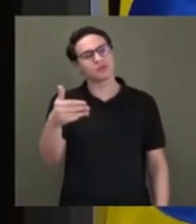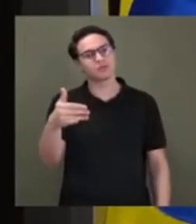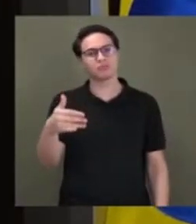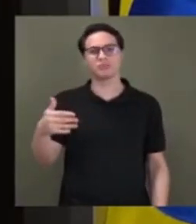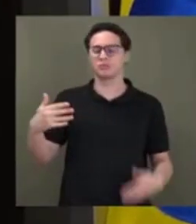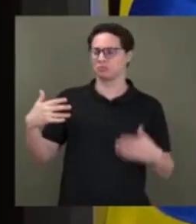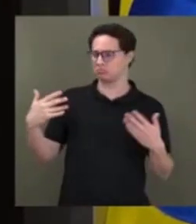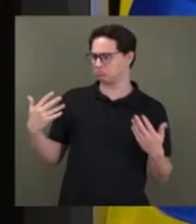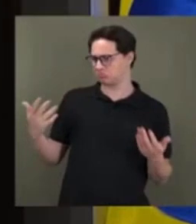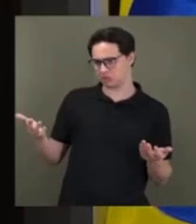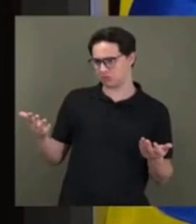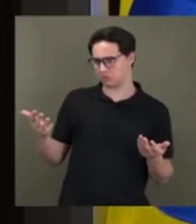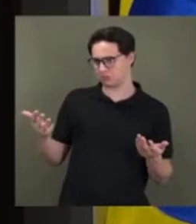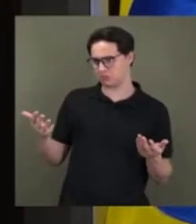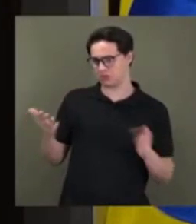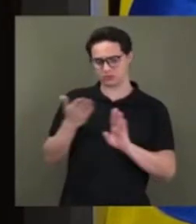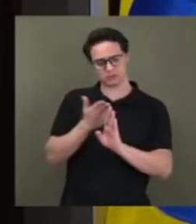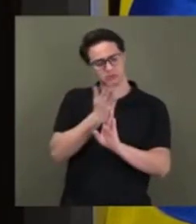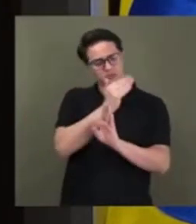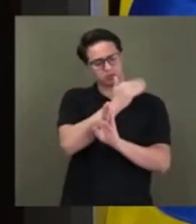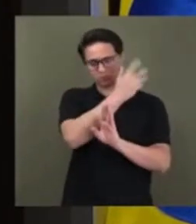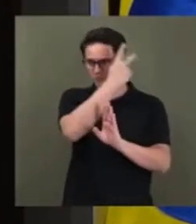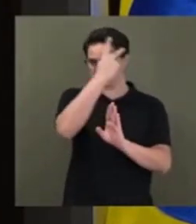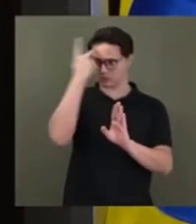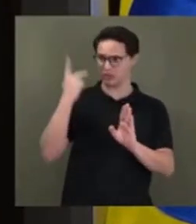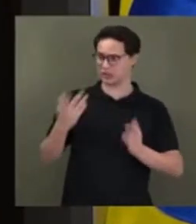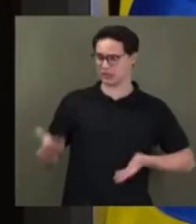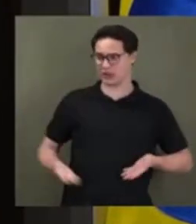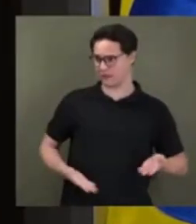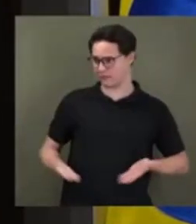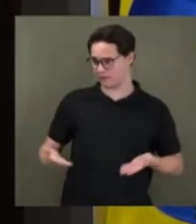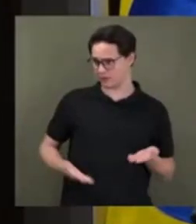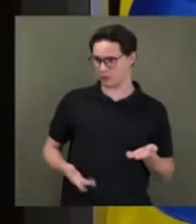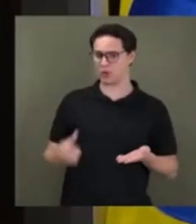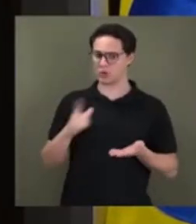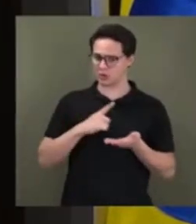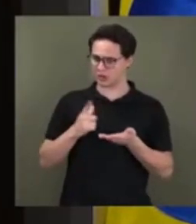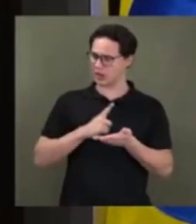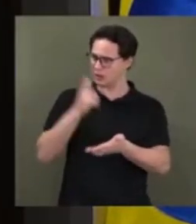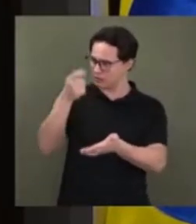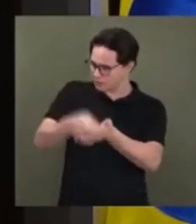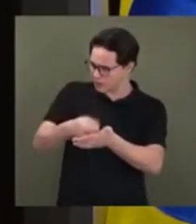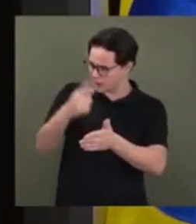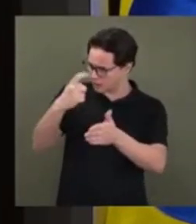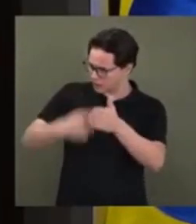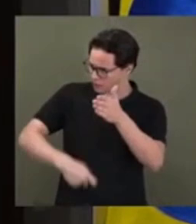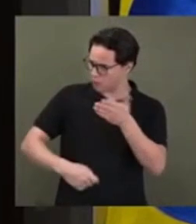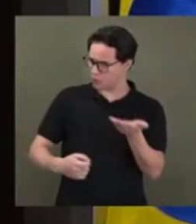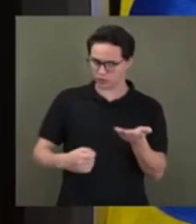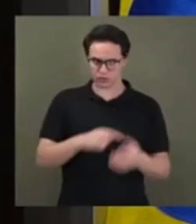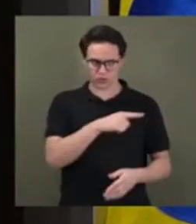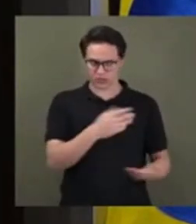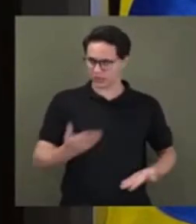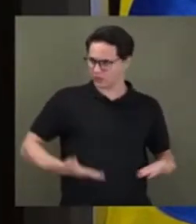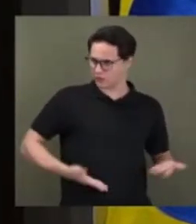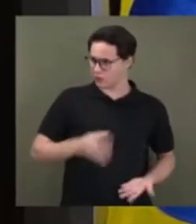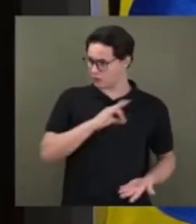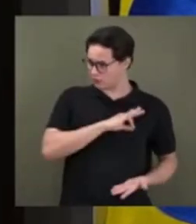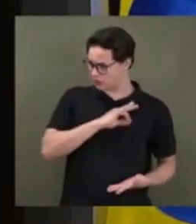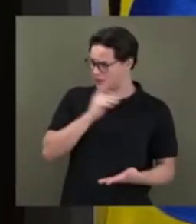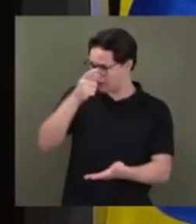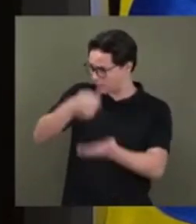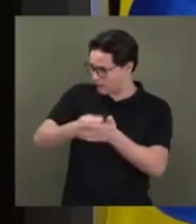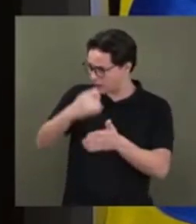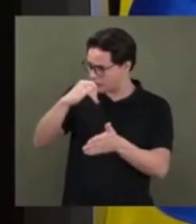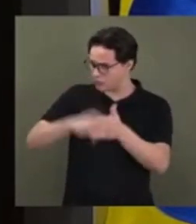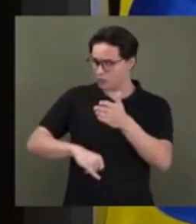contribuíram também. O servidor do Senado contribui, o servidor da Polícia Federal contribui. E este